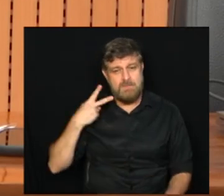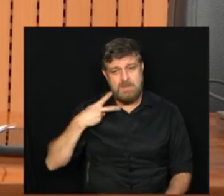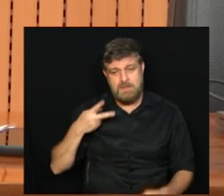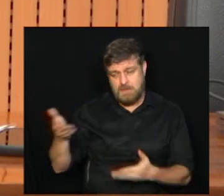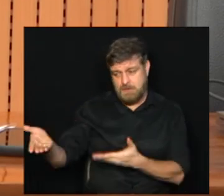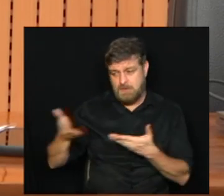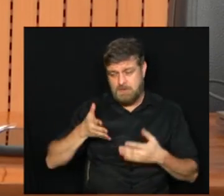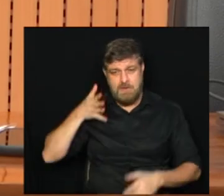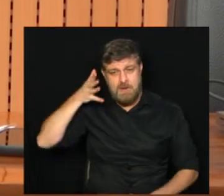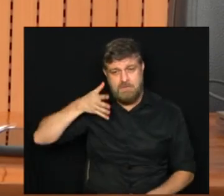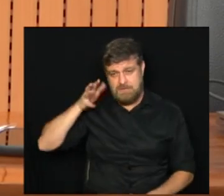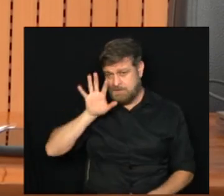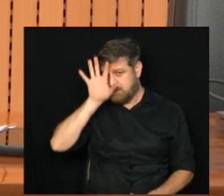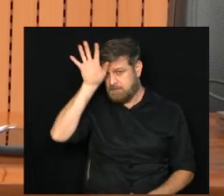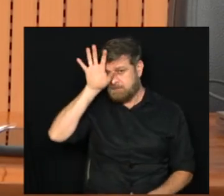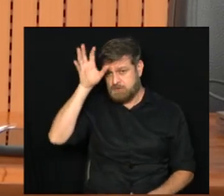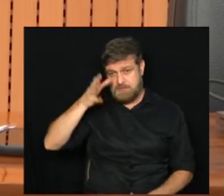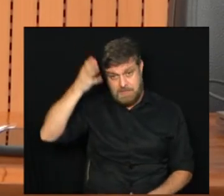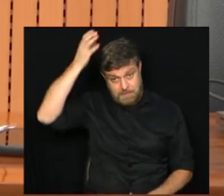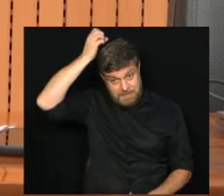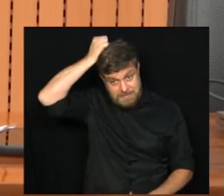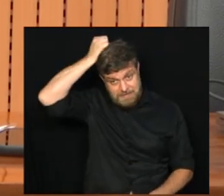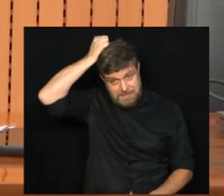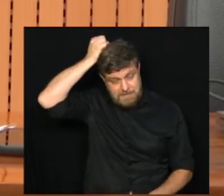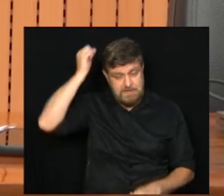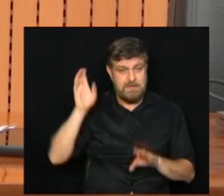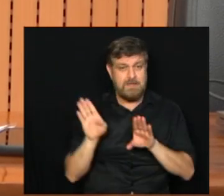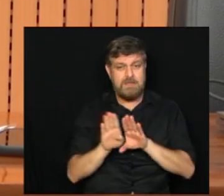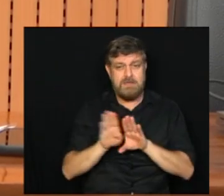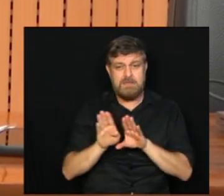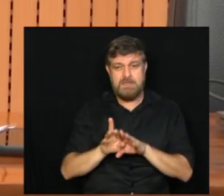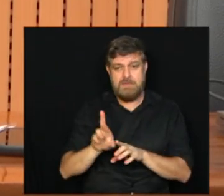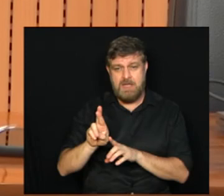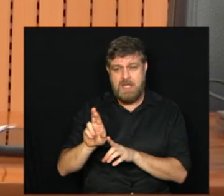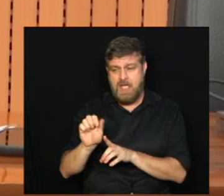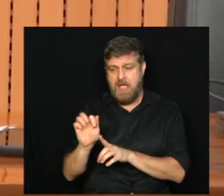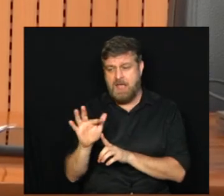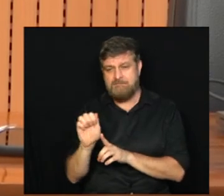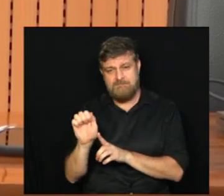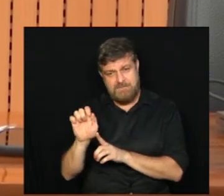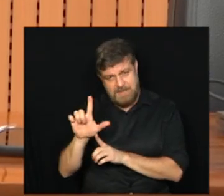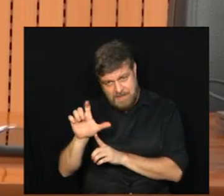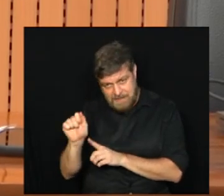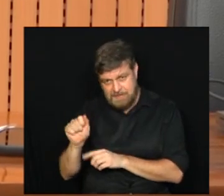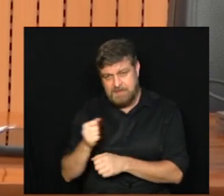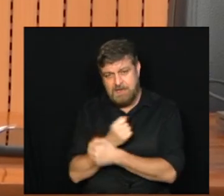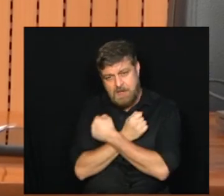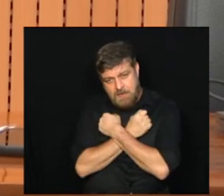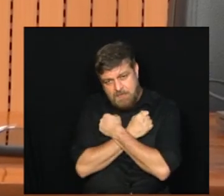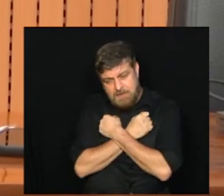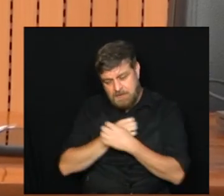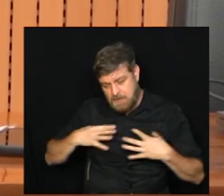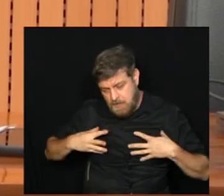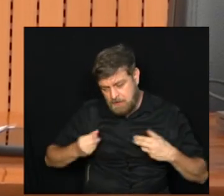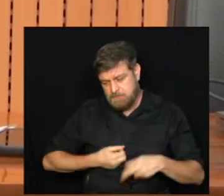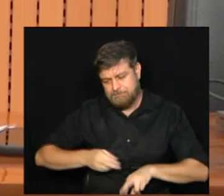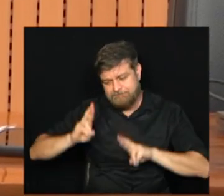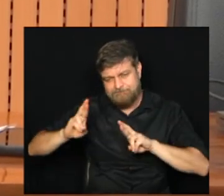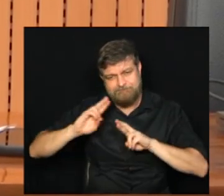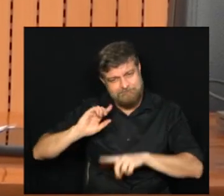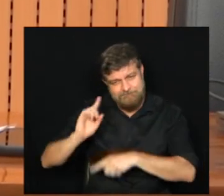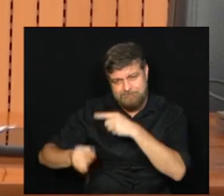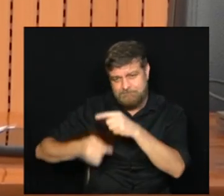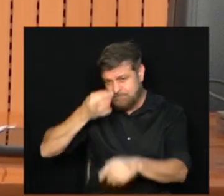Tiago Ferrari, a Daniela, a Rafaela, nosso abraço a vocês, desejando sucesso e